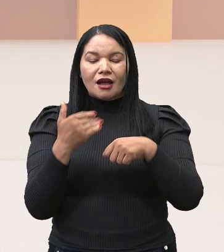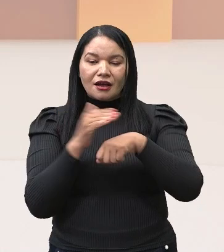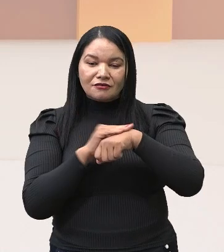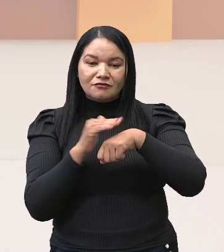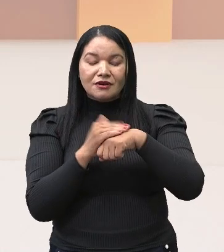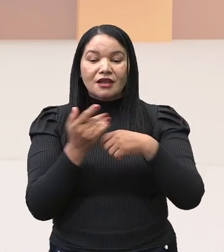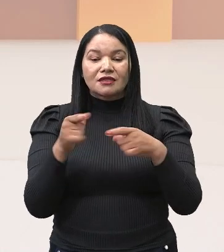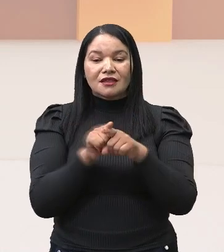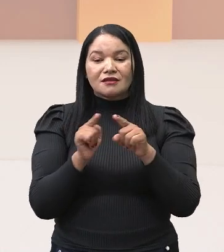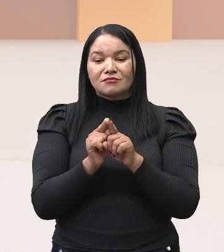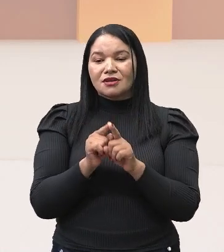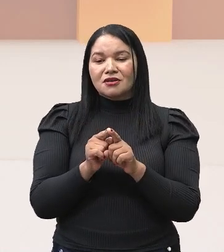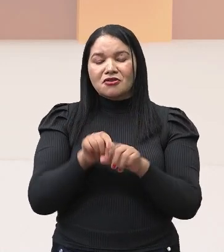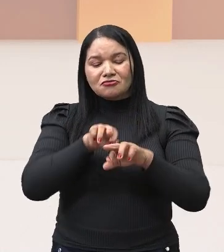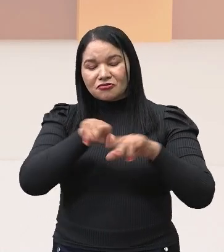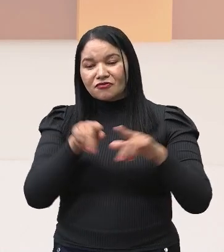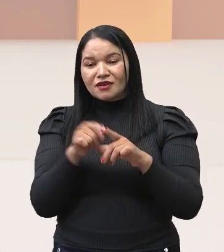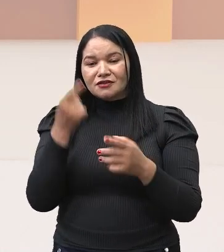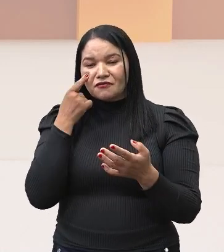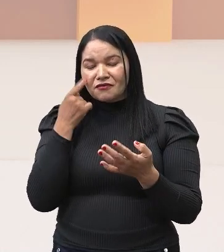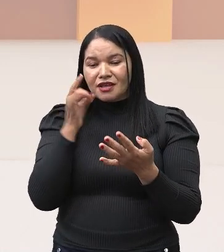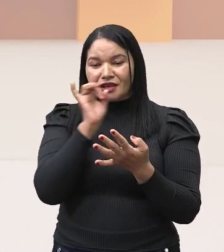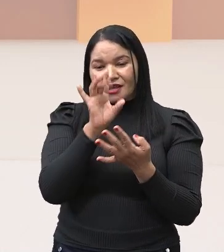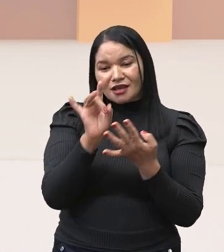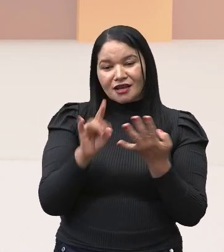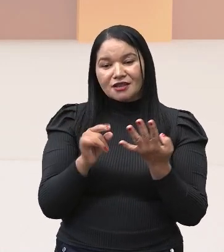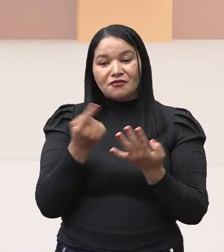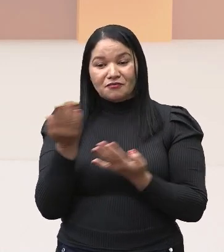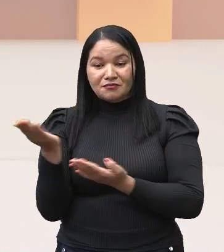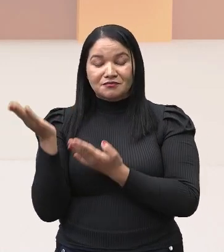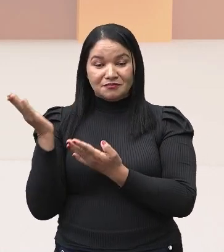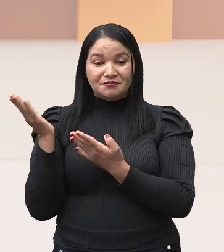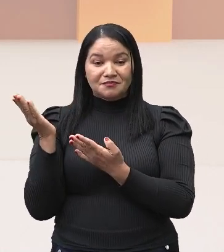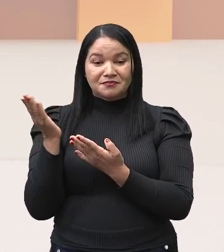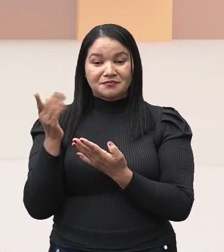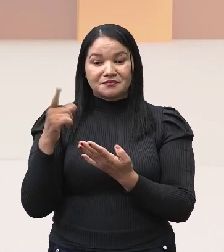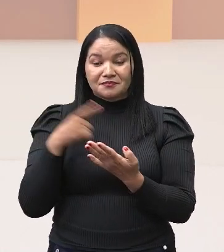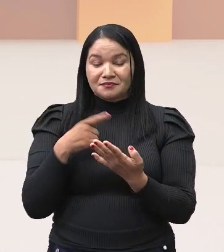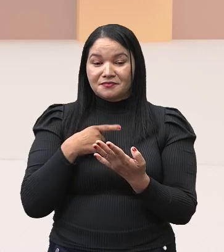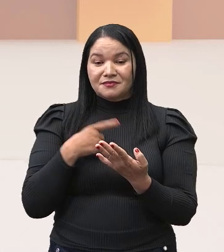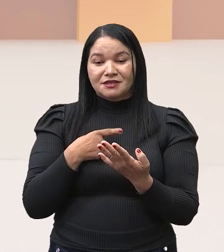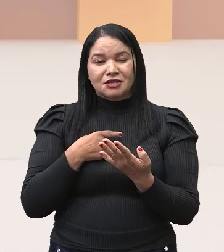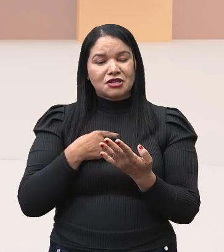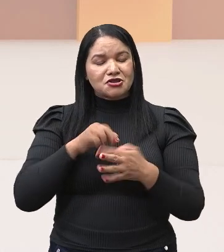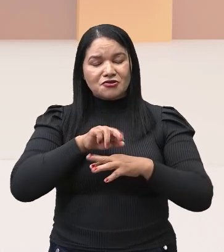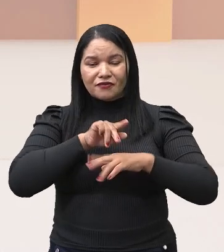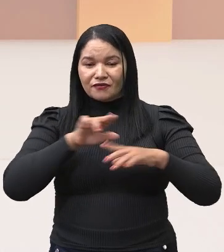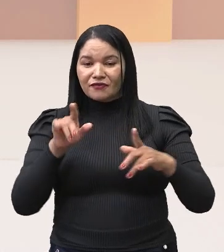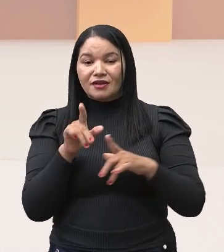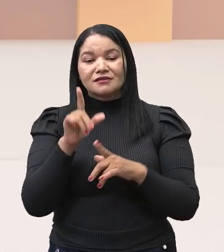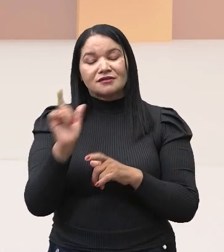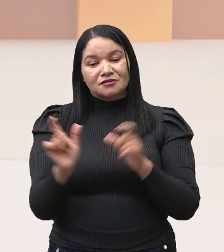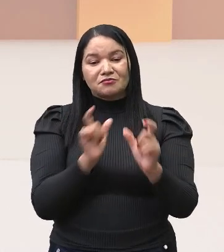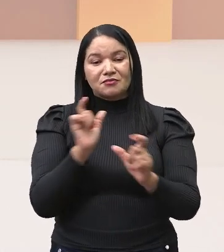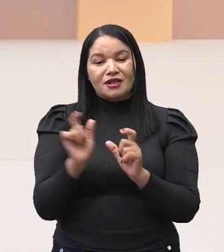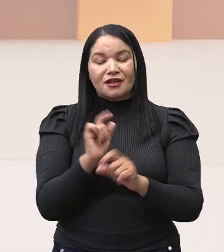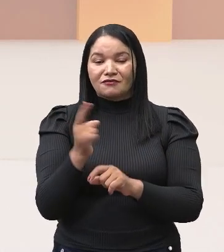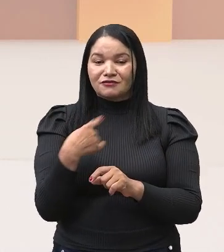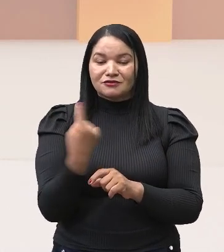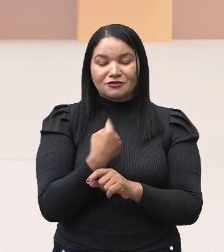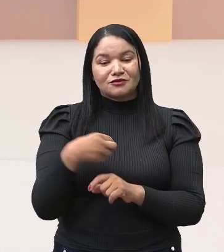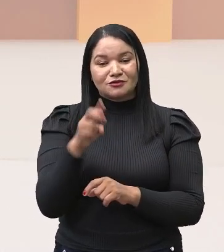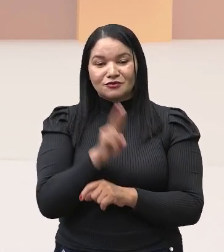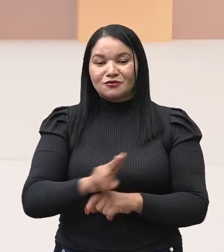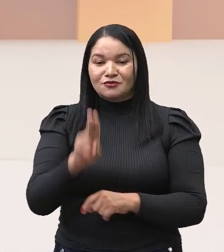abadá, fuxico, quiabo, bafafá, quitute, dentre outras palavras que a gente fala